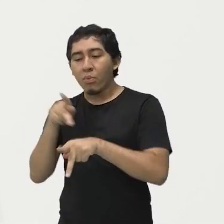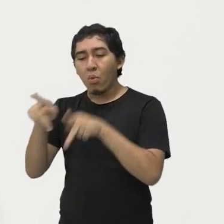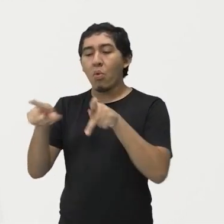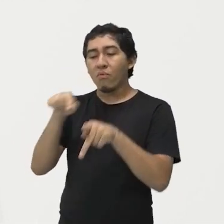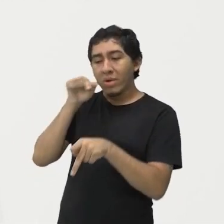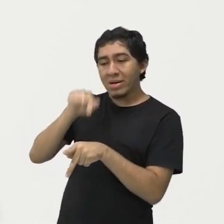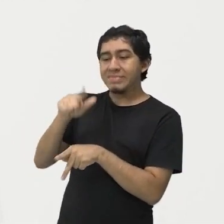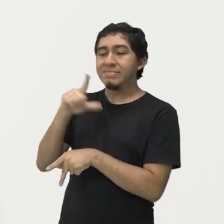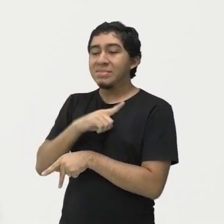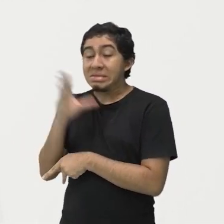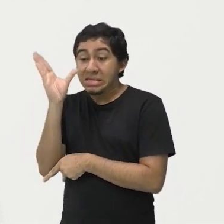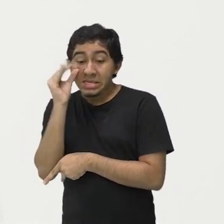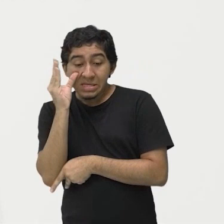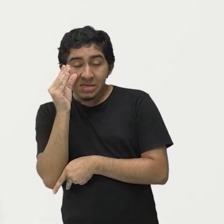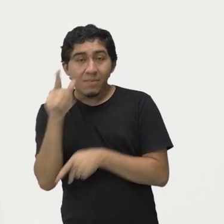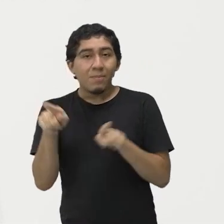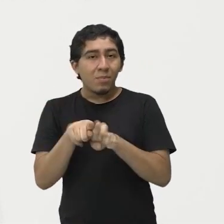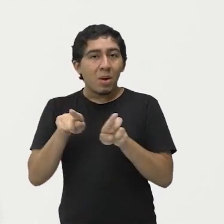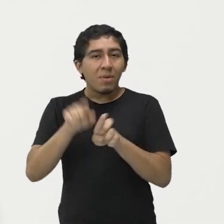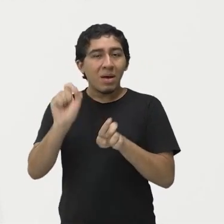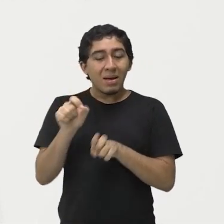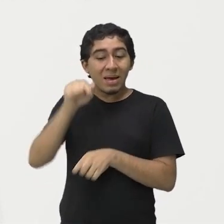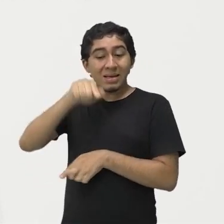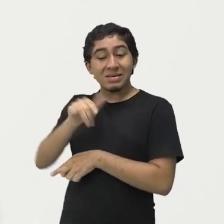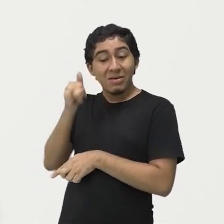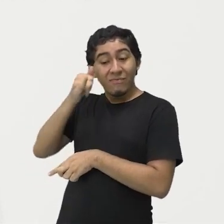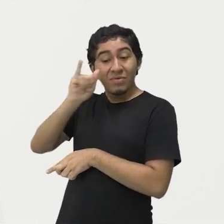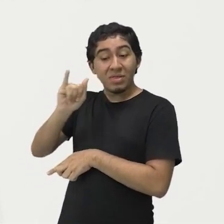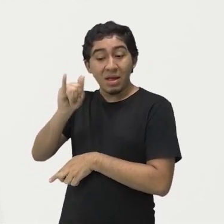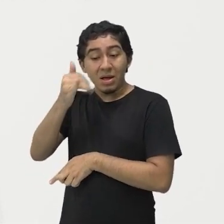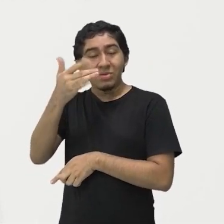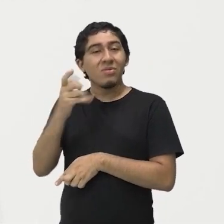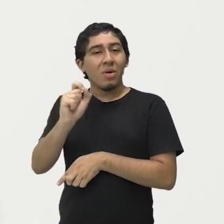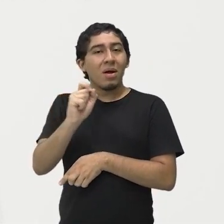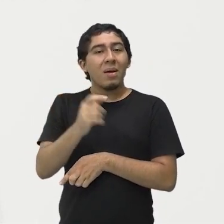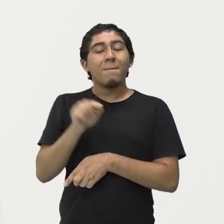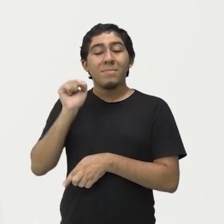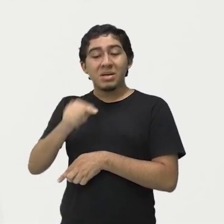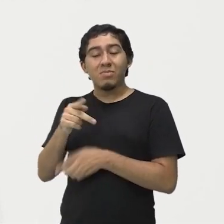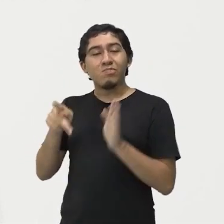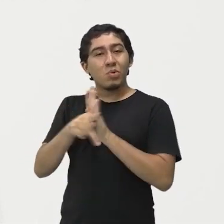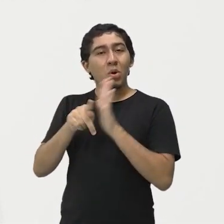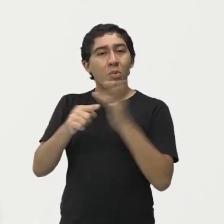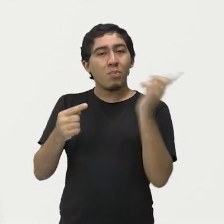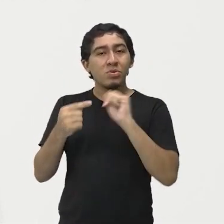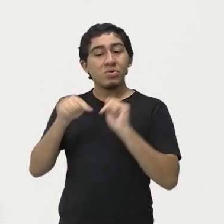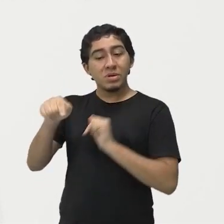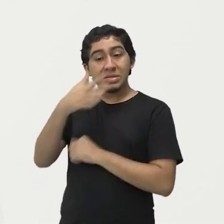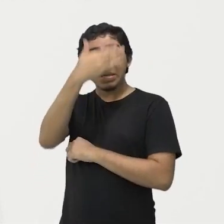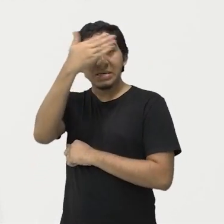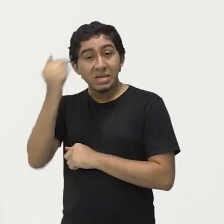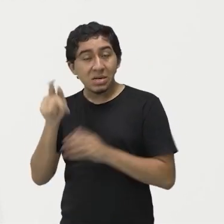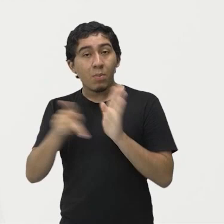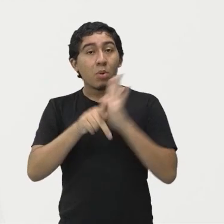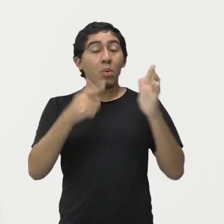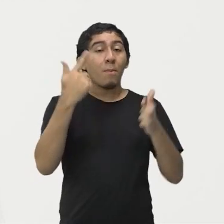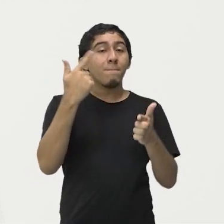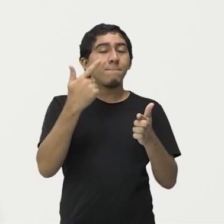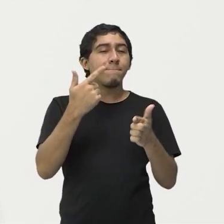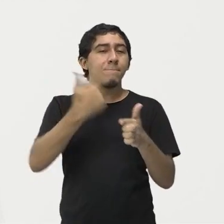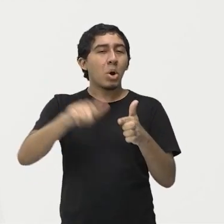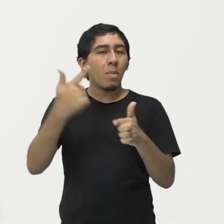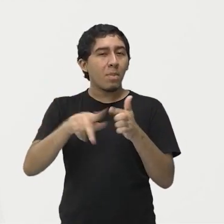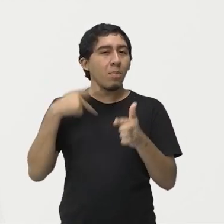despolitizando e evitando reivindicações ou levantes populares. Também tinham a função de aumentar a popularidade dos